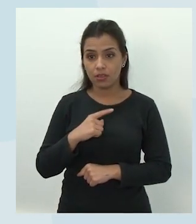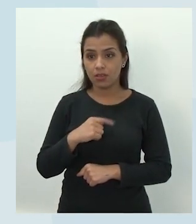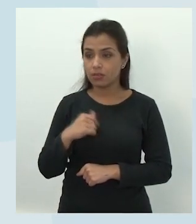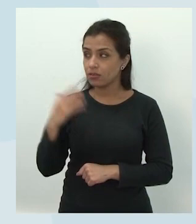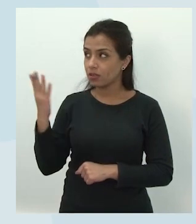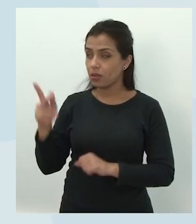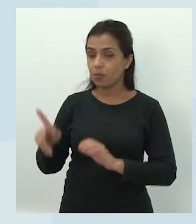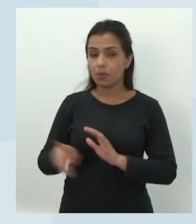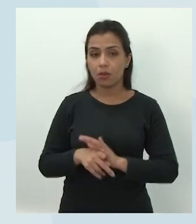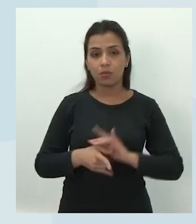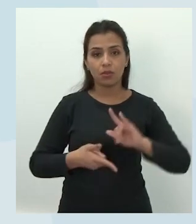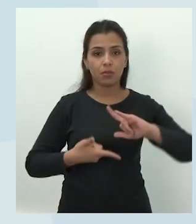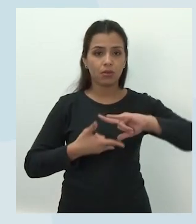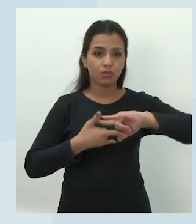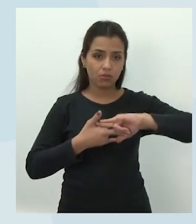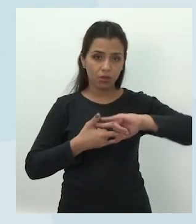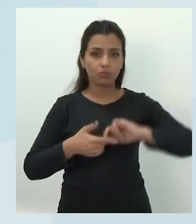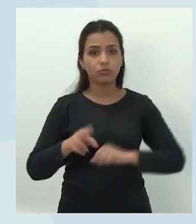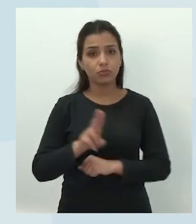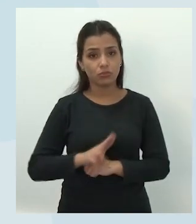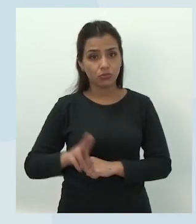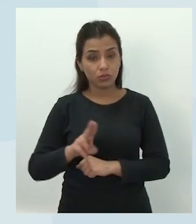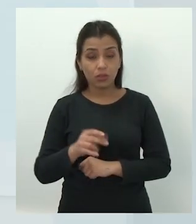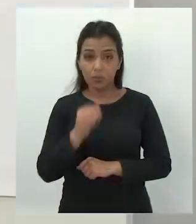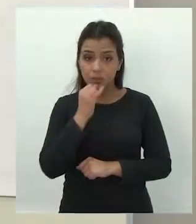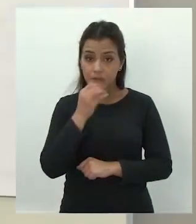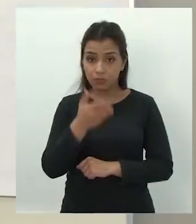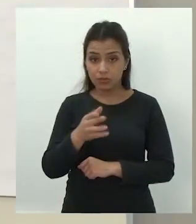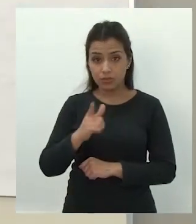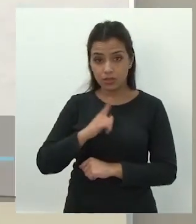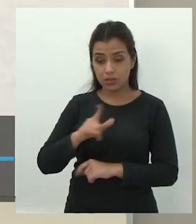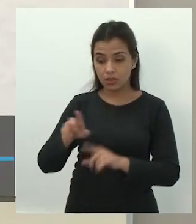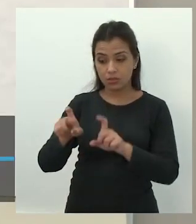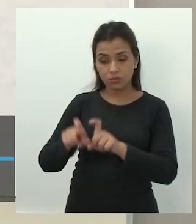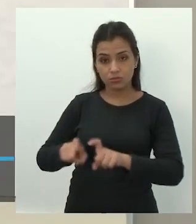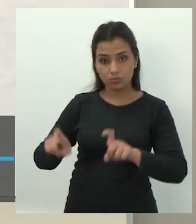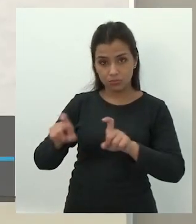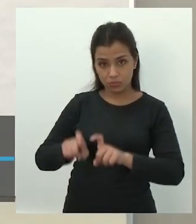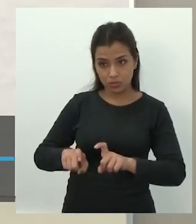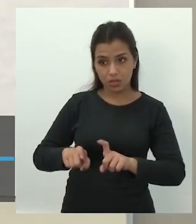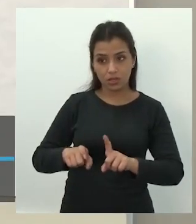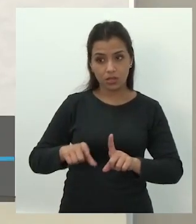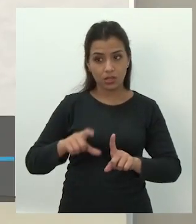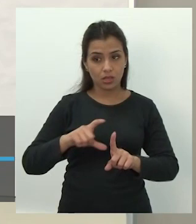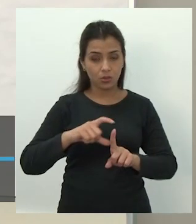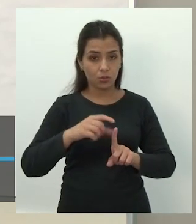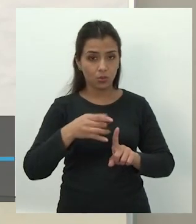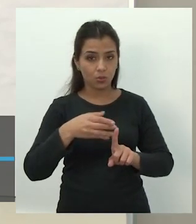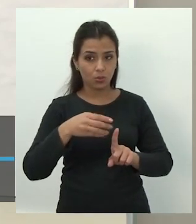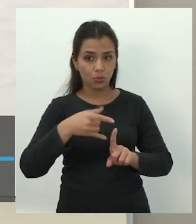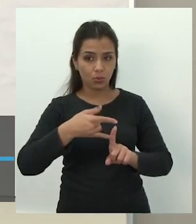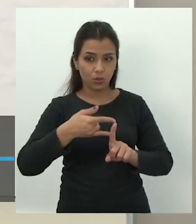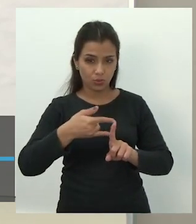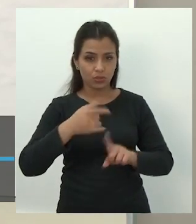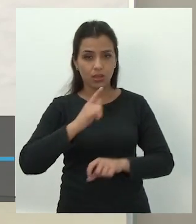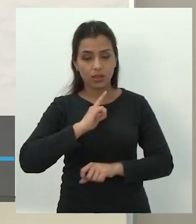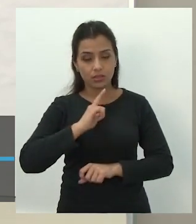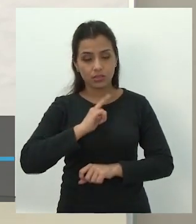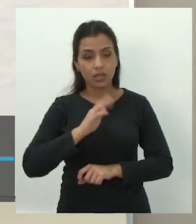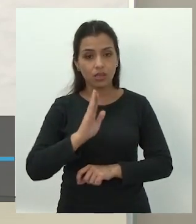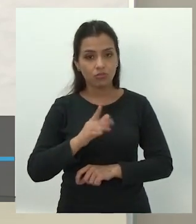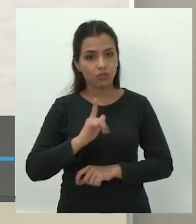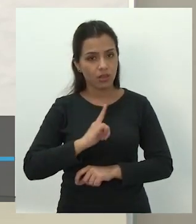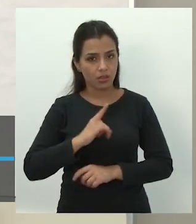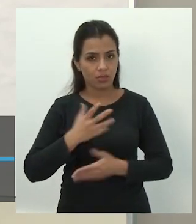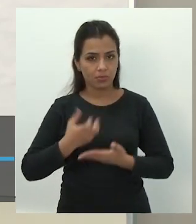Microsoft. Então, todo mundo que tem computadores aí Windows já está até no próprio programa, já está instalado, já vem instalado de fábrica na máquina,